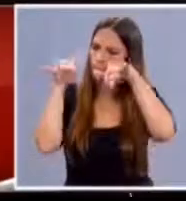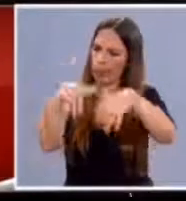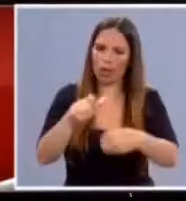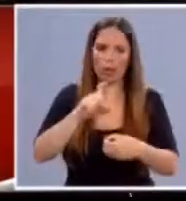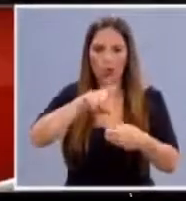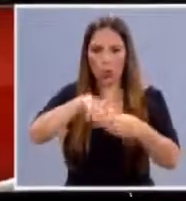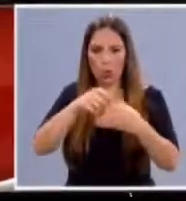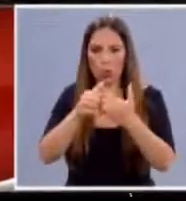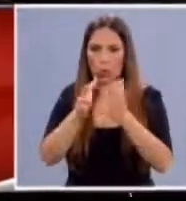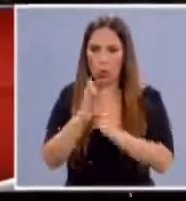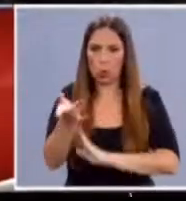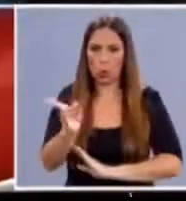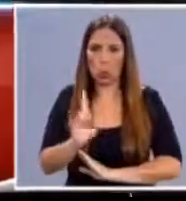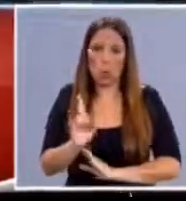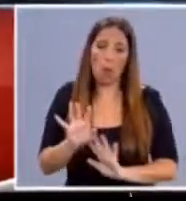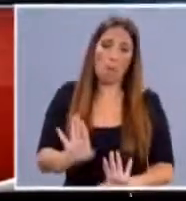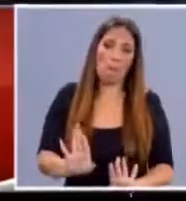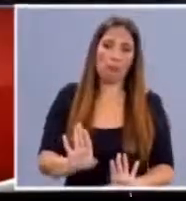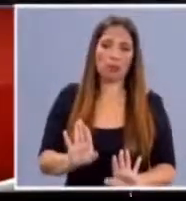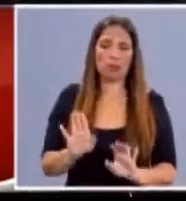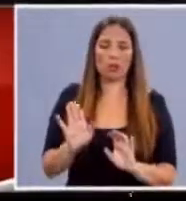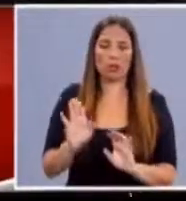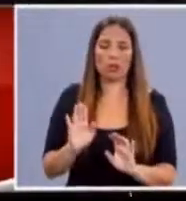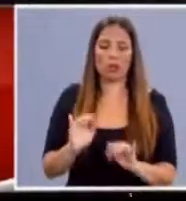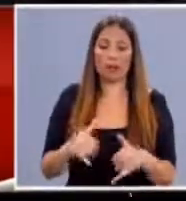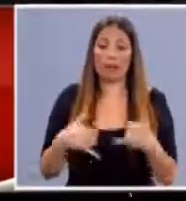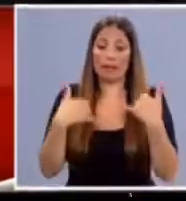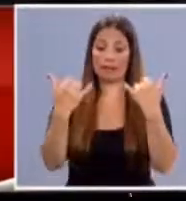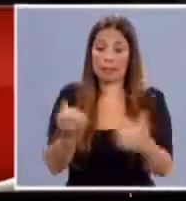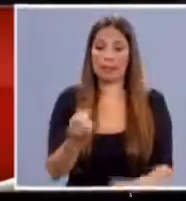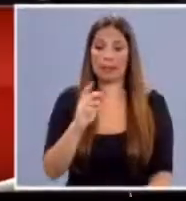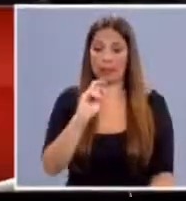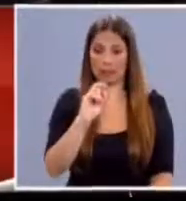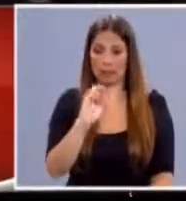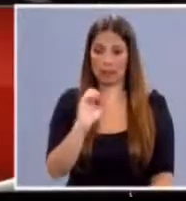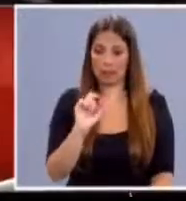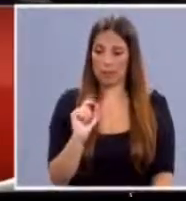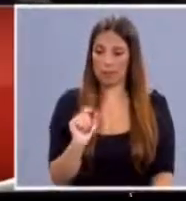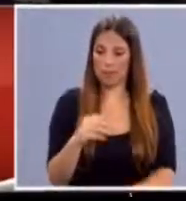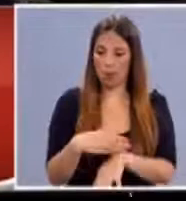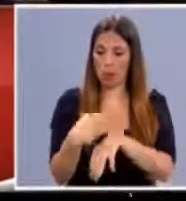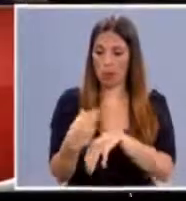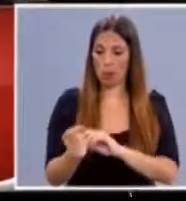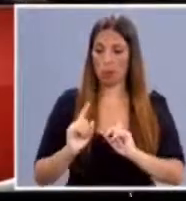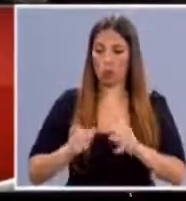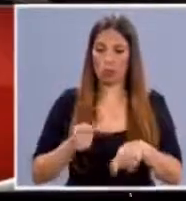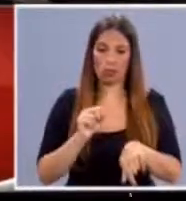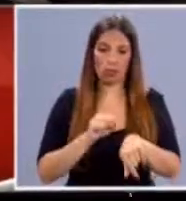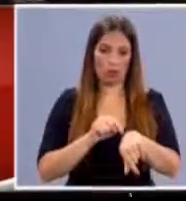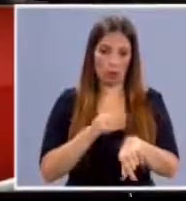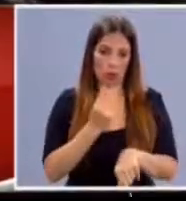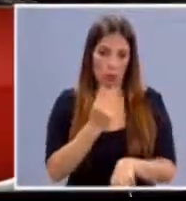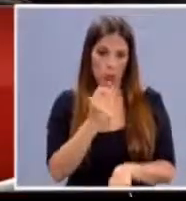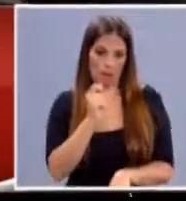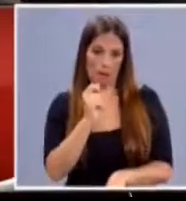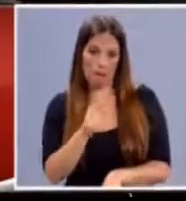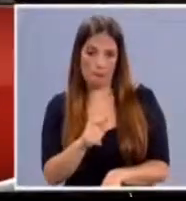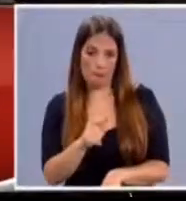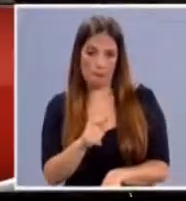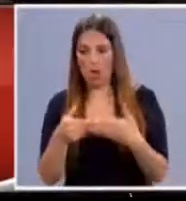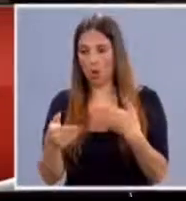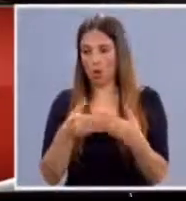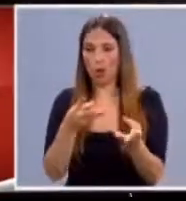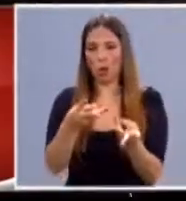começará, para melhor, 30 minutos depois, ou seja, às 14h30, com qualquer que seja o número de